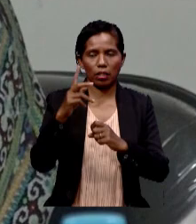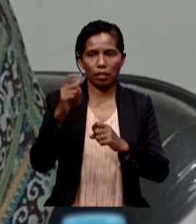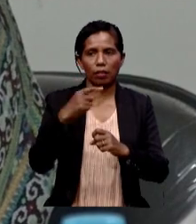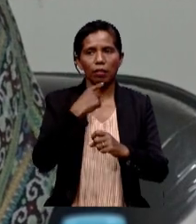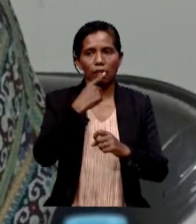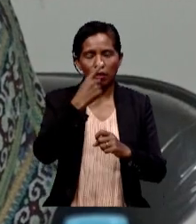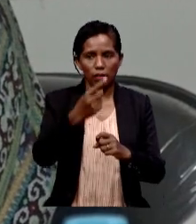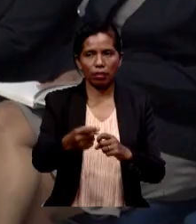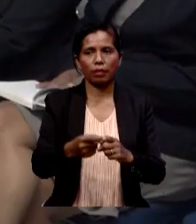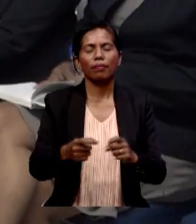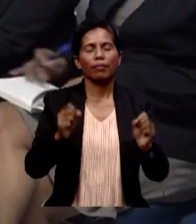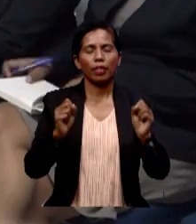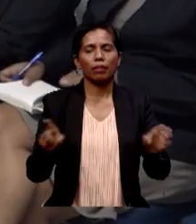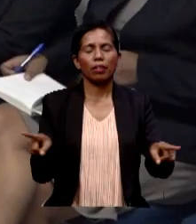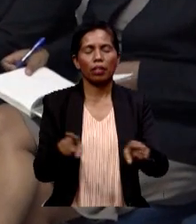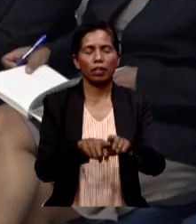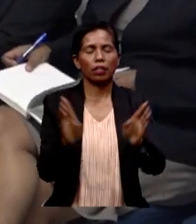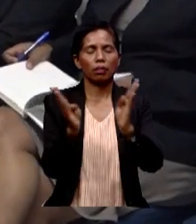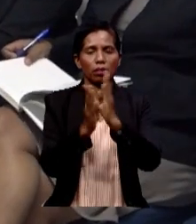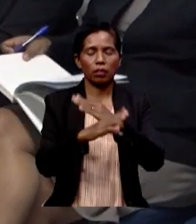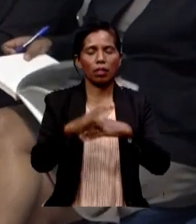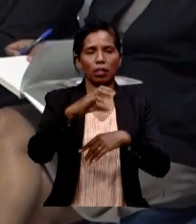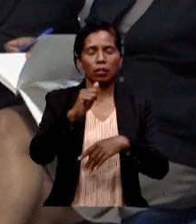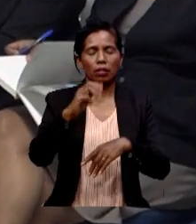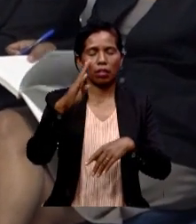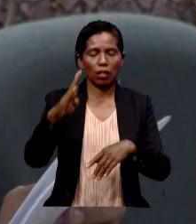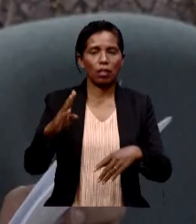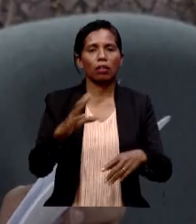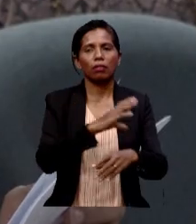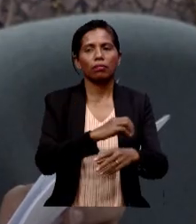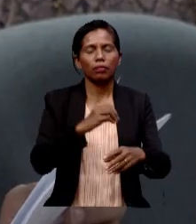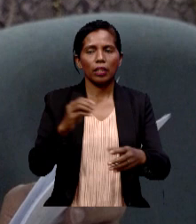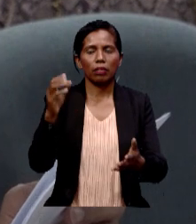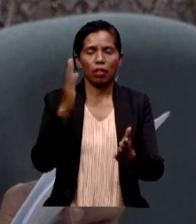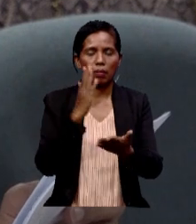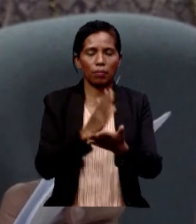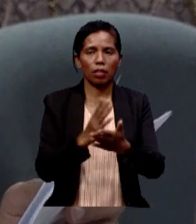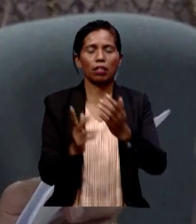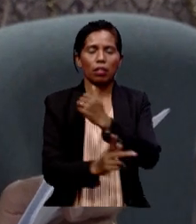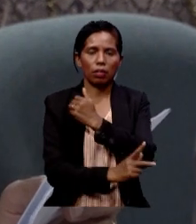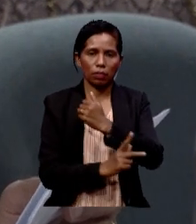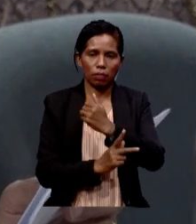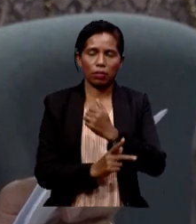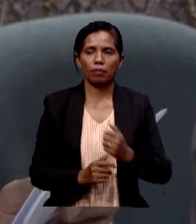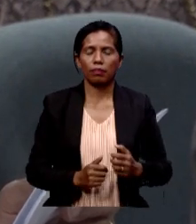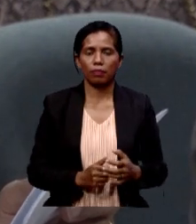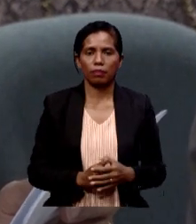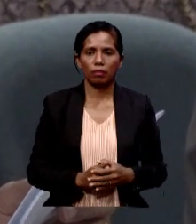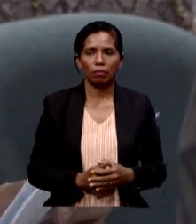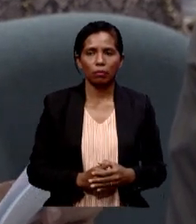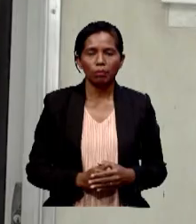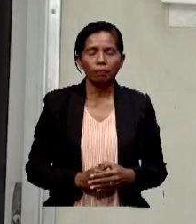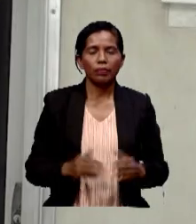Moniz Ateten, atu sai comissário CAC ne função botebes, atu prevene no combate corrupção. Reunião